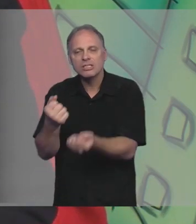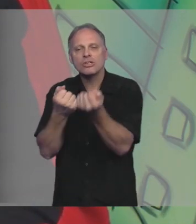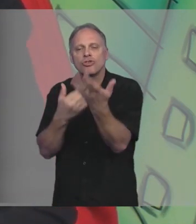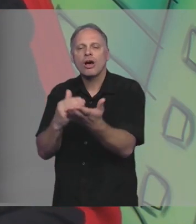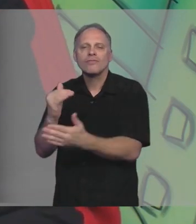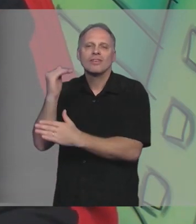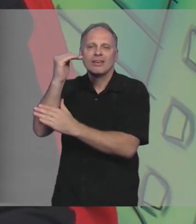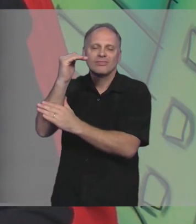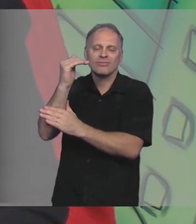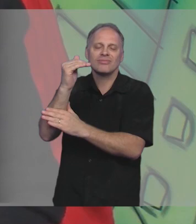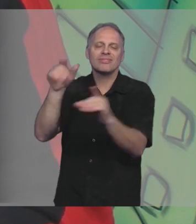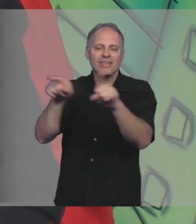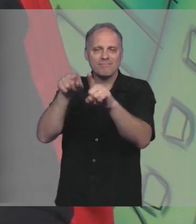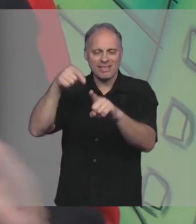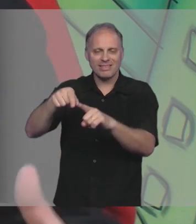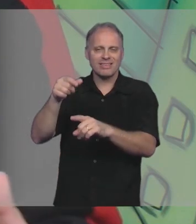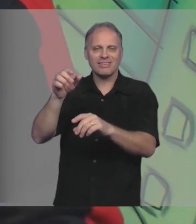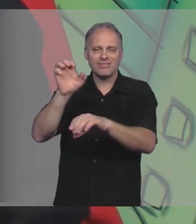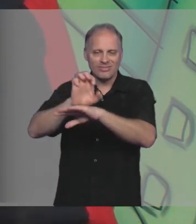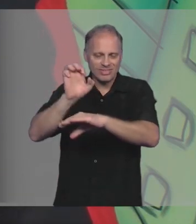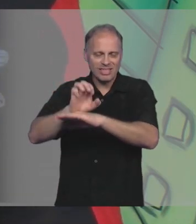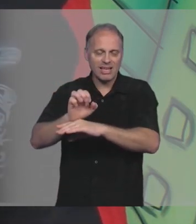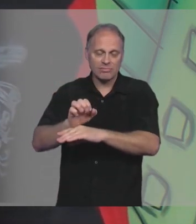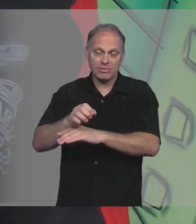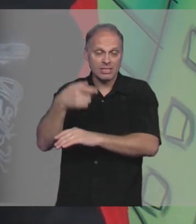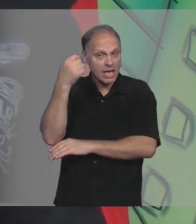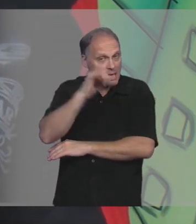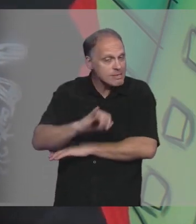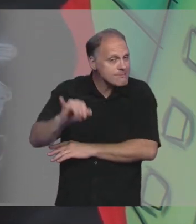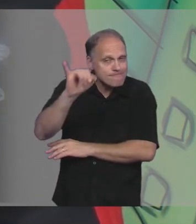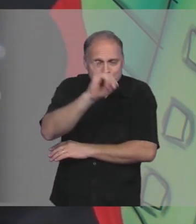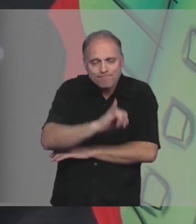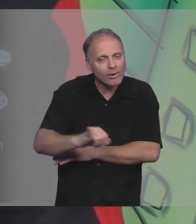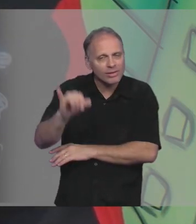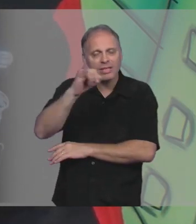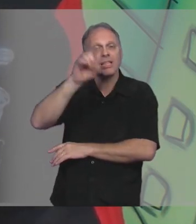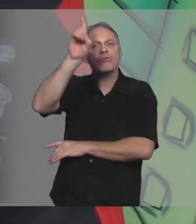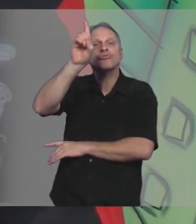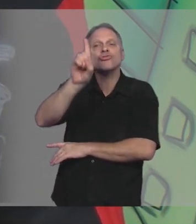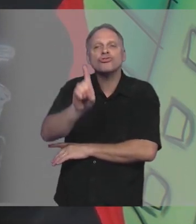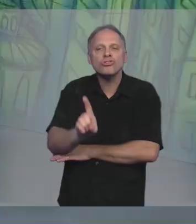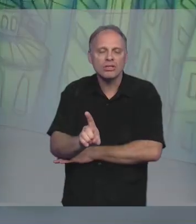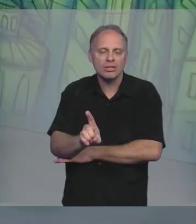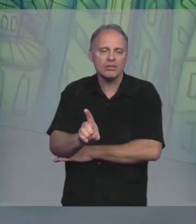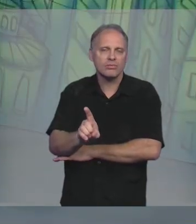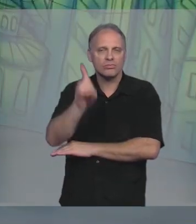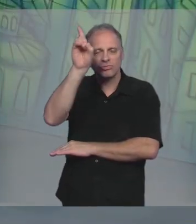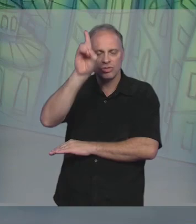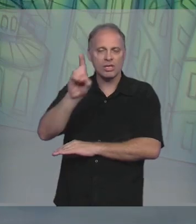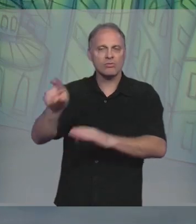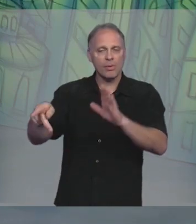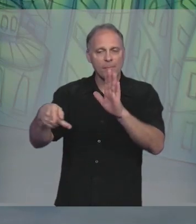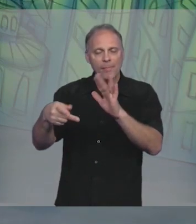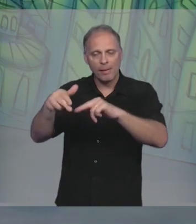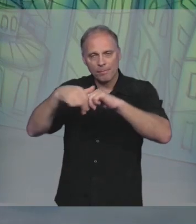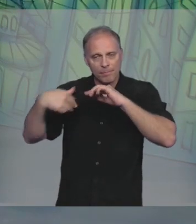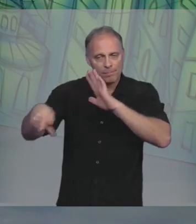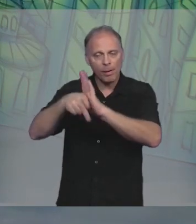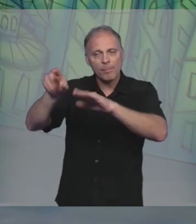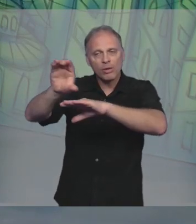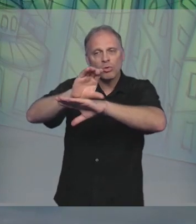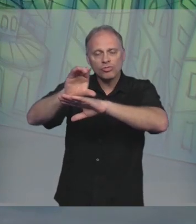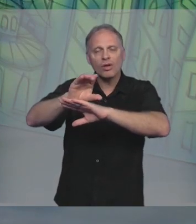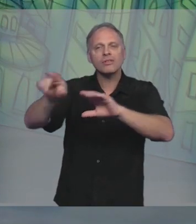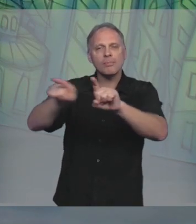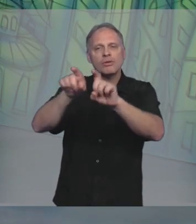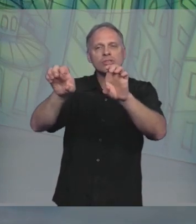é algo imprescindível. E mais do que imprescindível, é um direito pela nossa Constituição e pelo